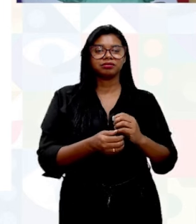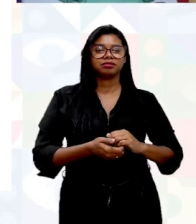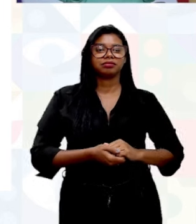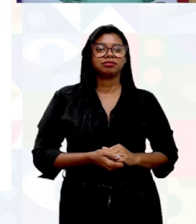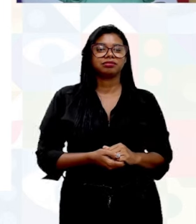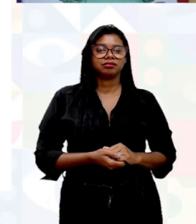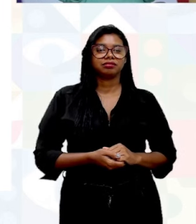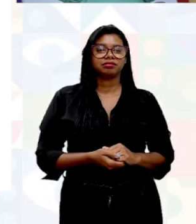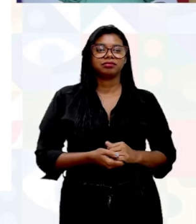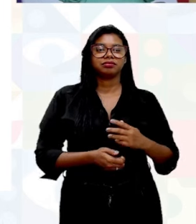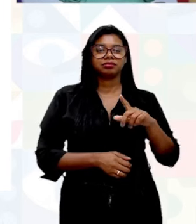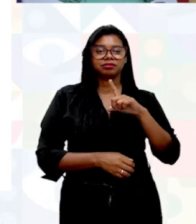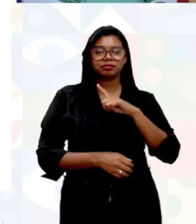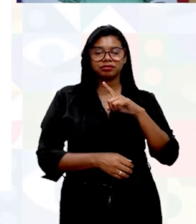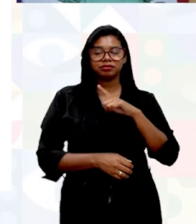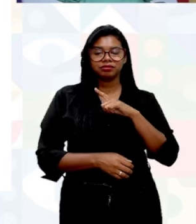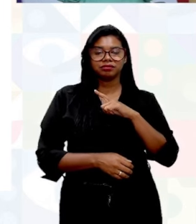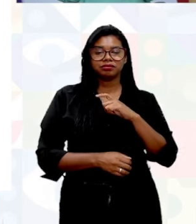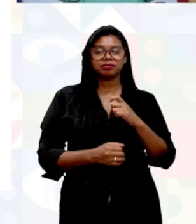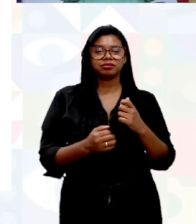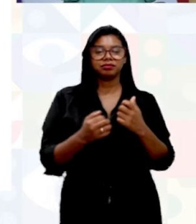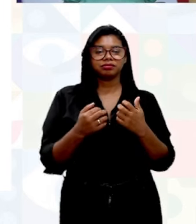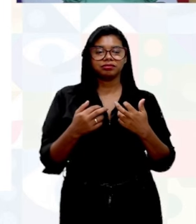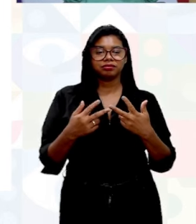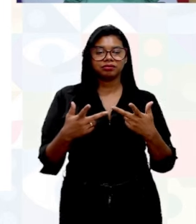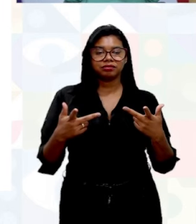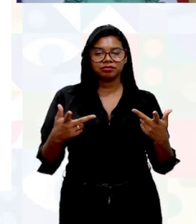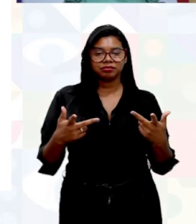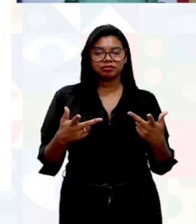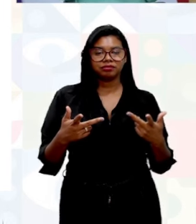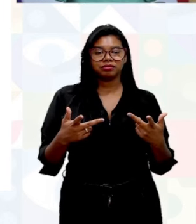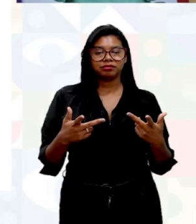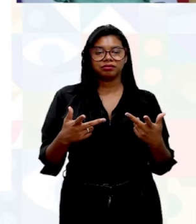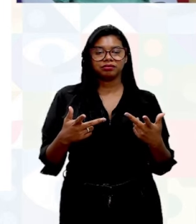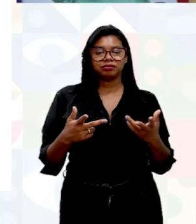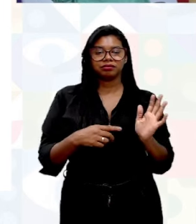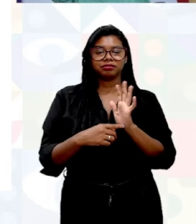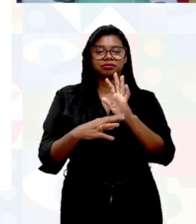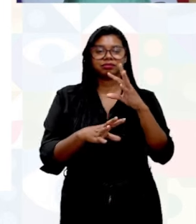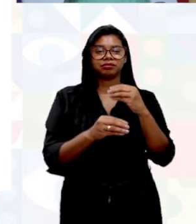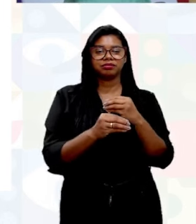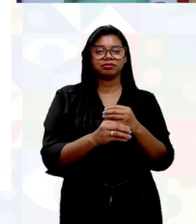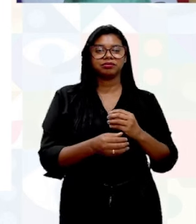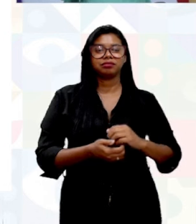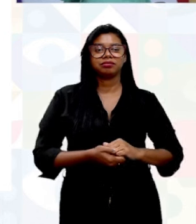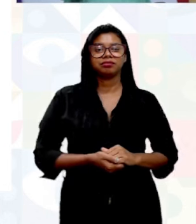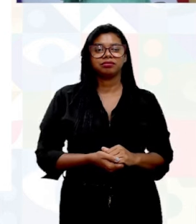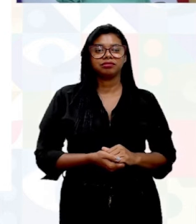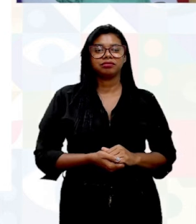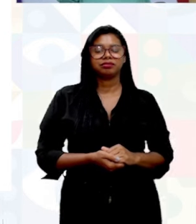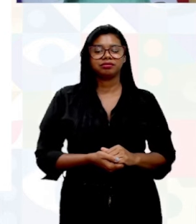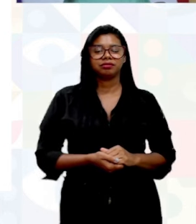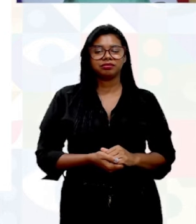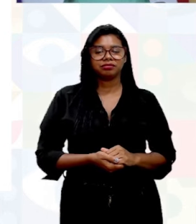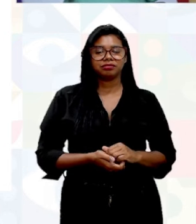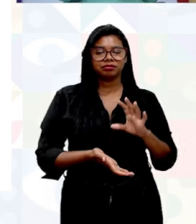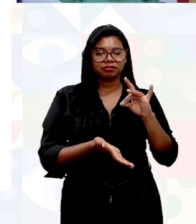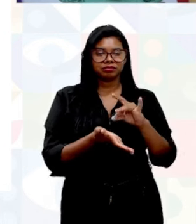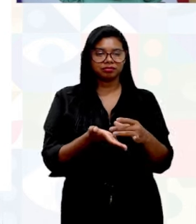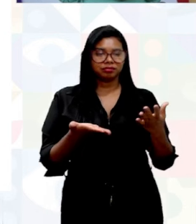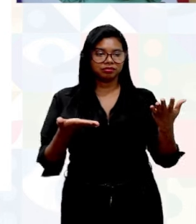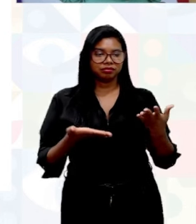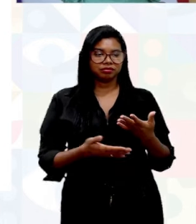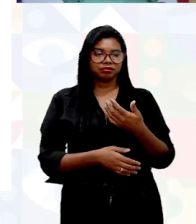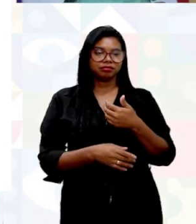existem alguns estágios, algumas fases, tá? que você vai aprender agora. A